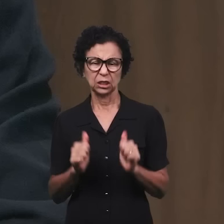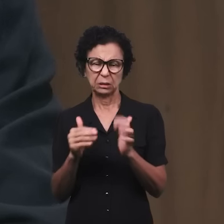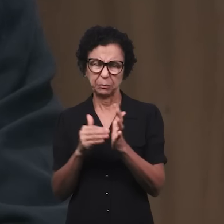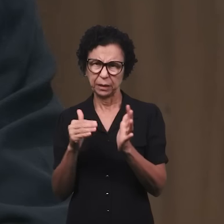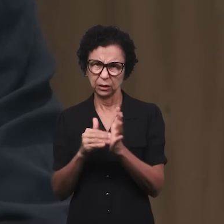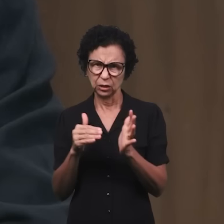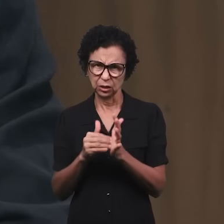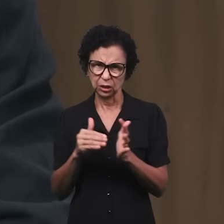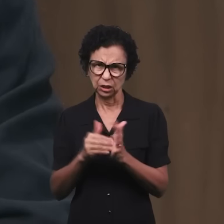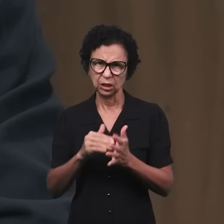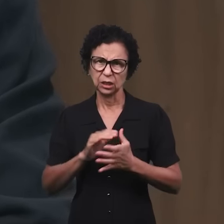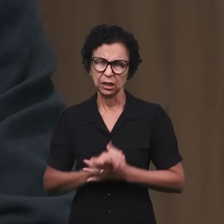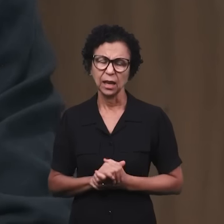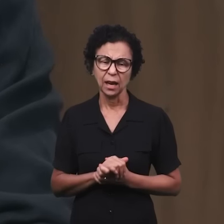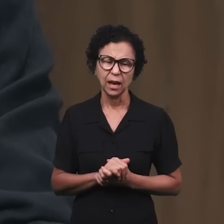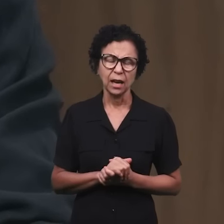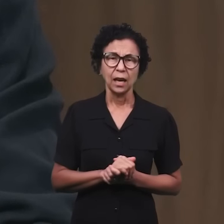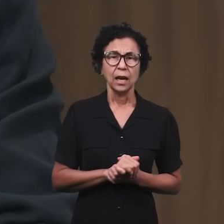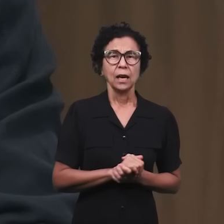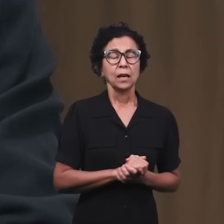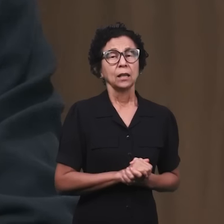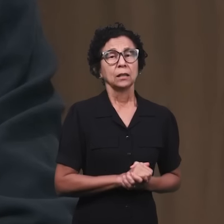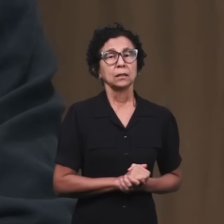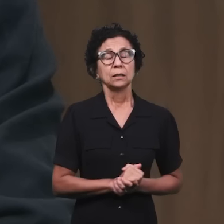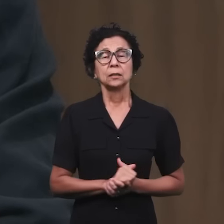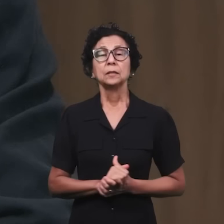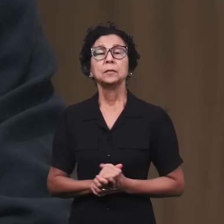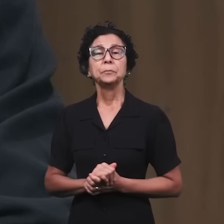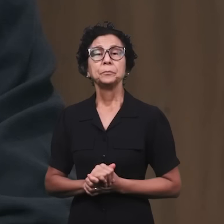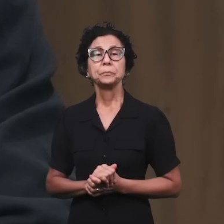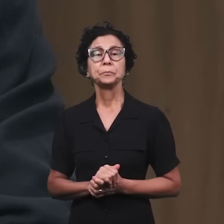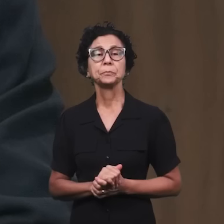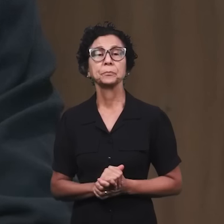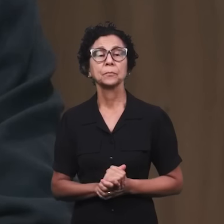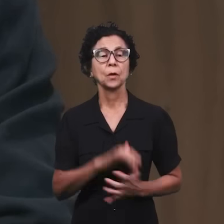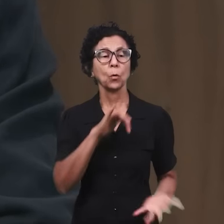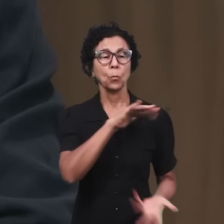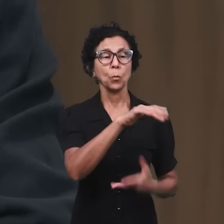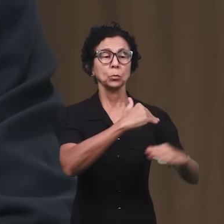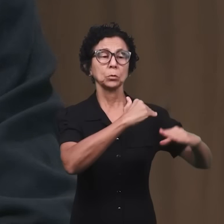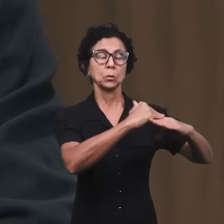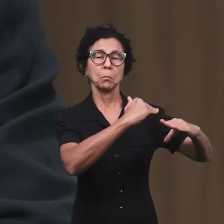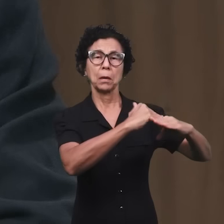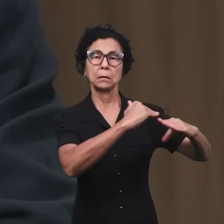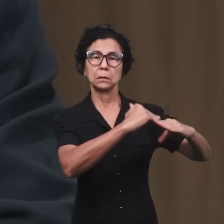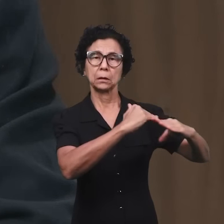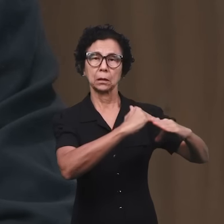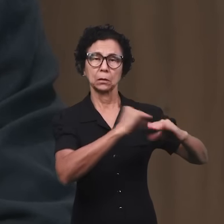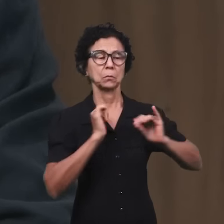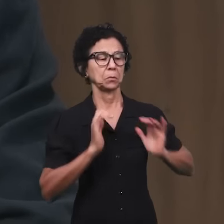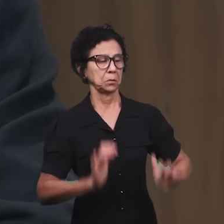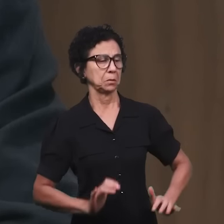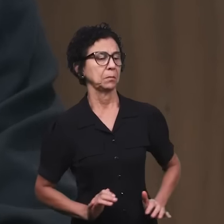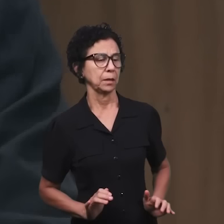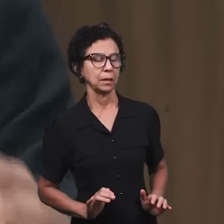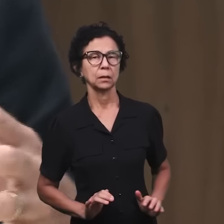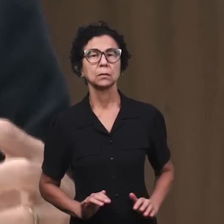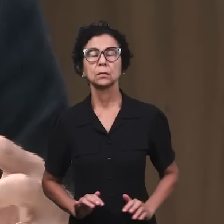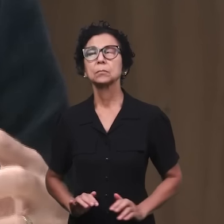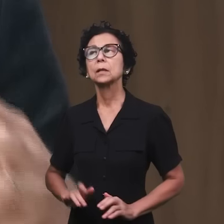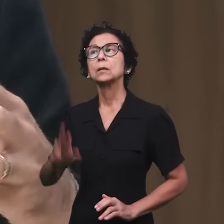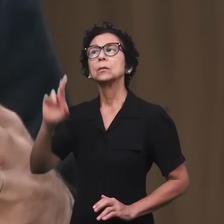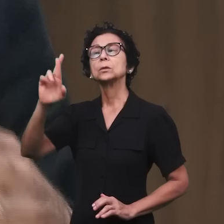uma situação que está imposta, mas maior do que qualquer coisa neste mundo é o Senhor Amém. sobre todas as coisas.